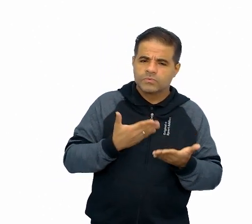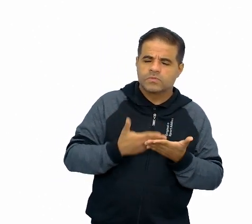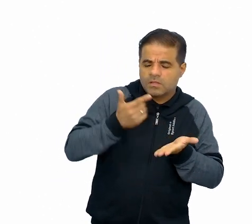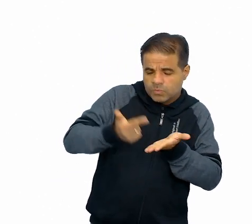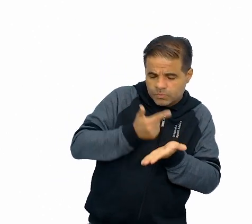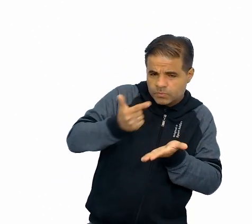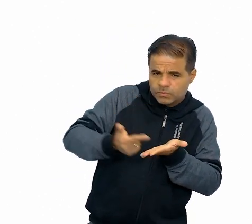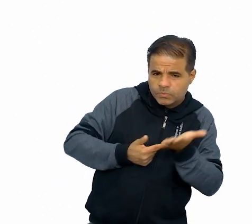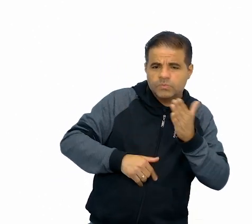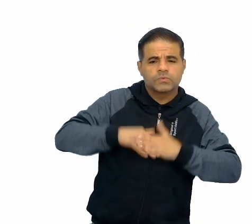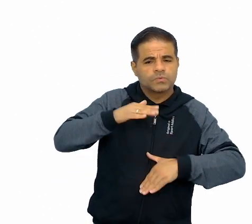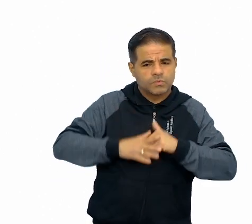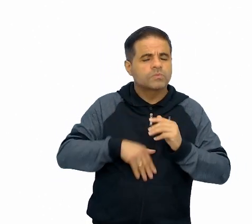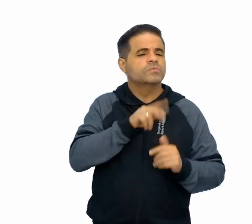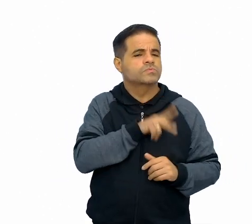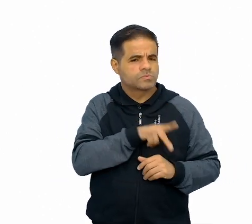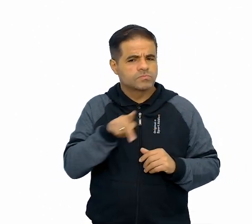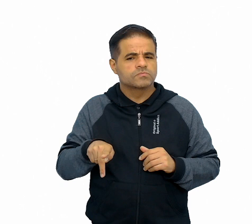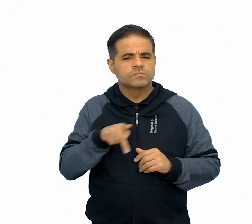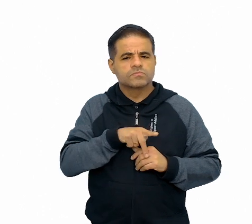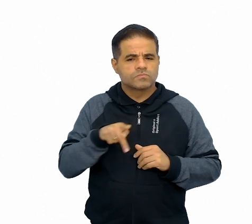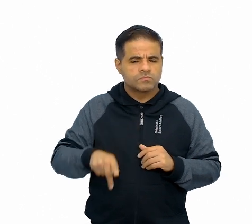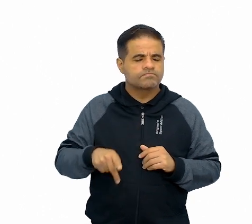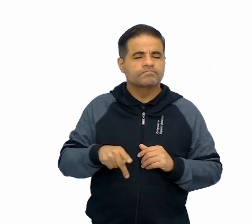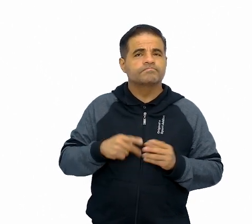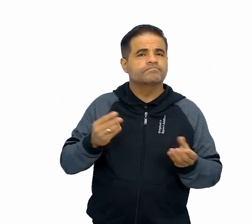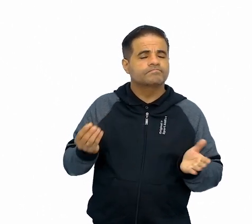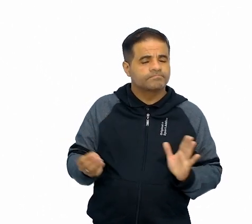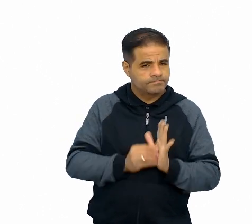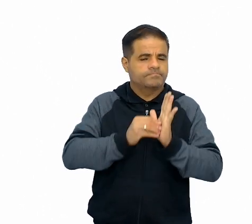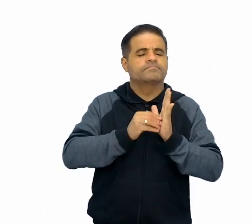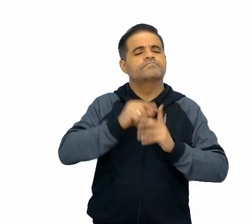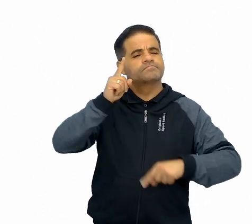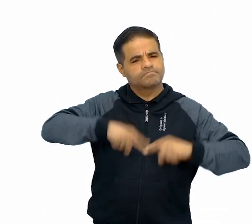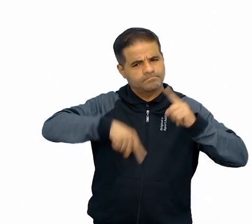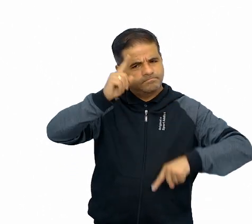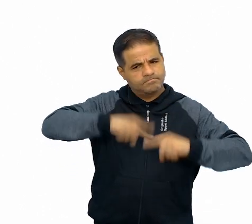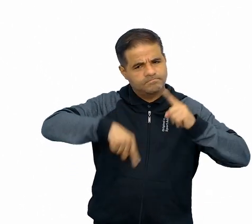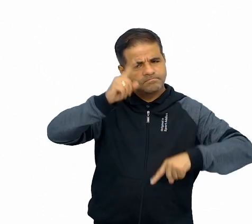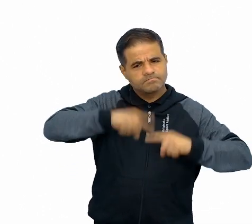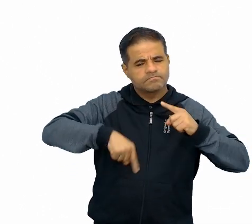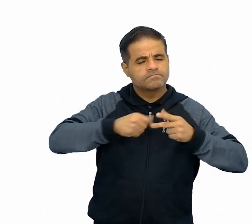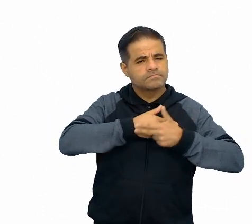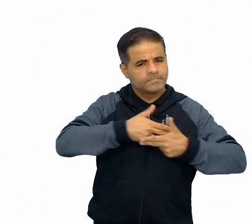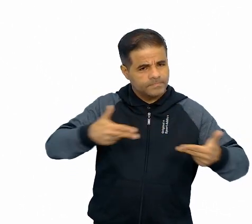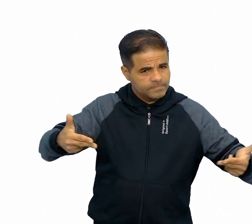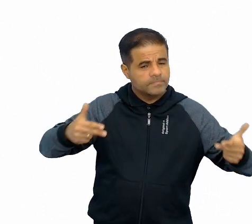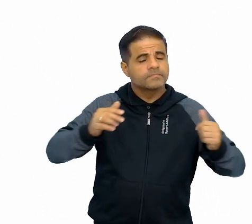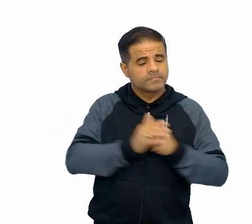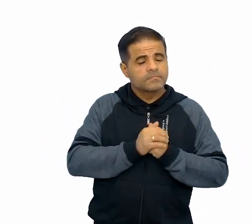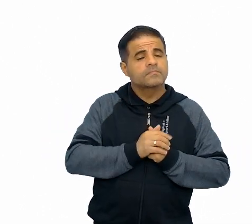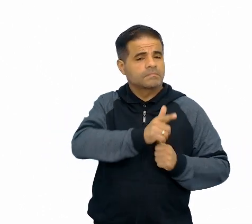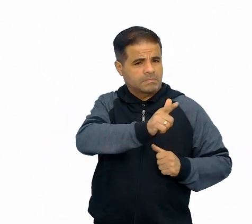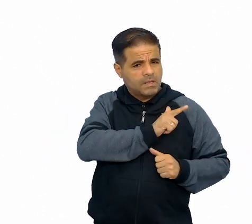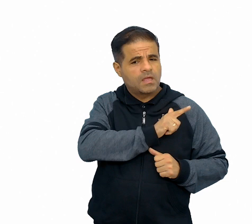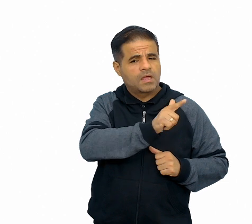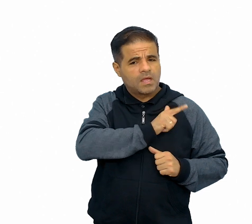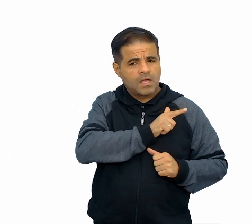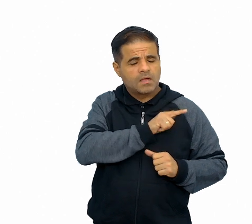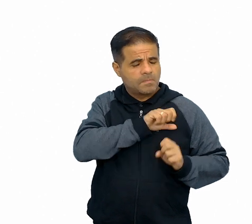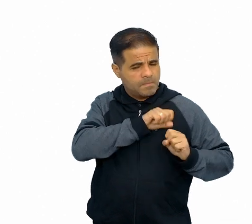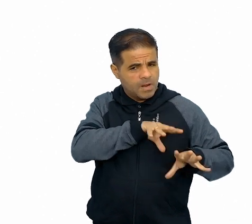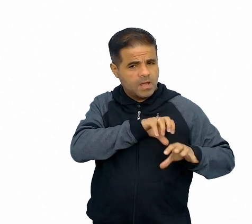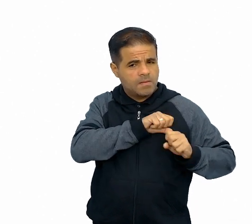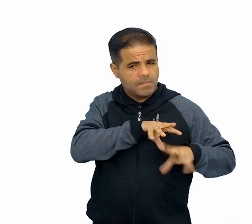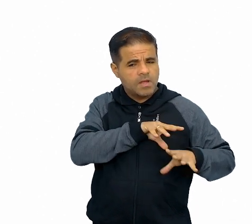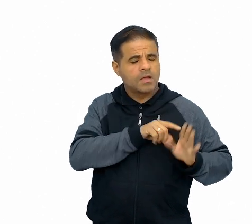do professor, dentro do material do professor. Então, existem indicações